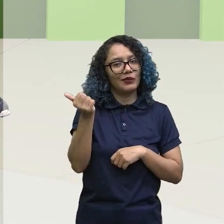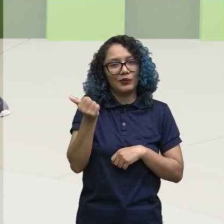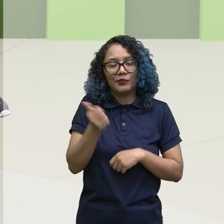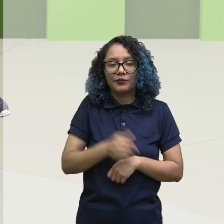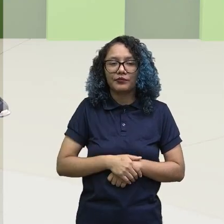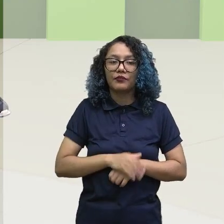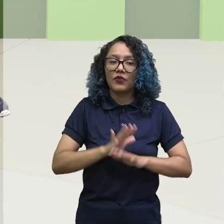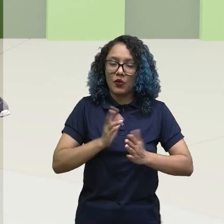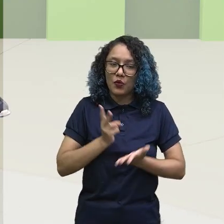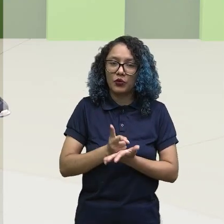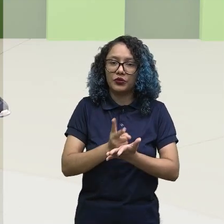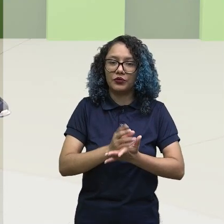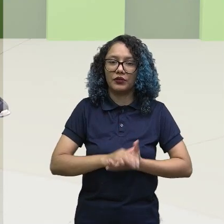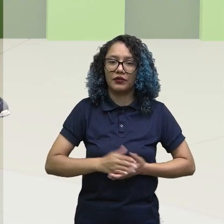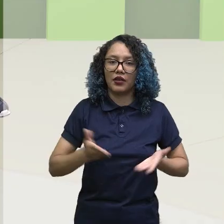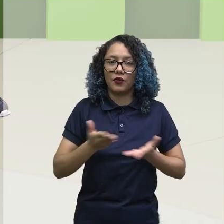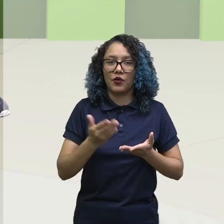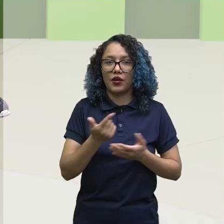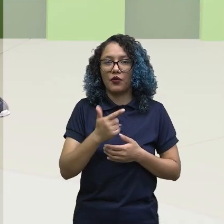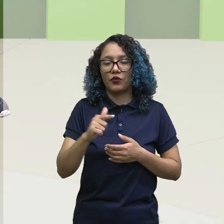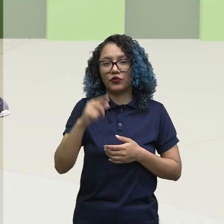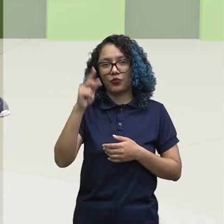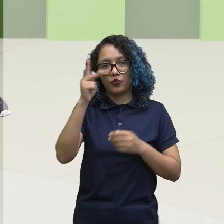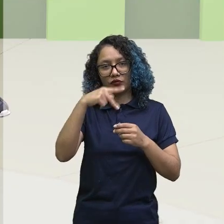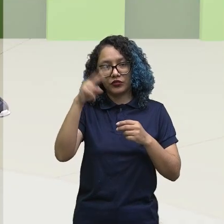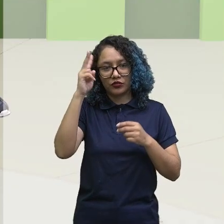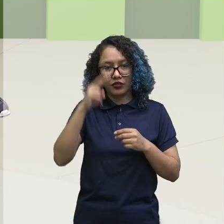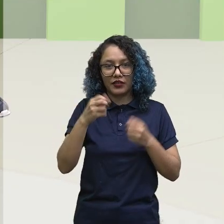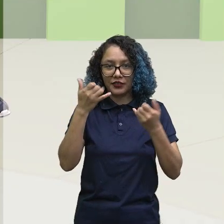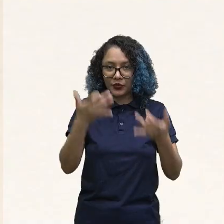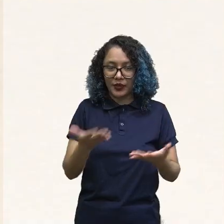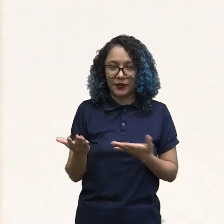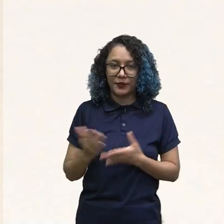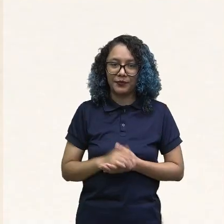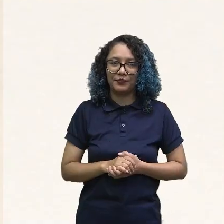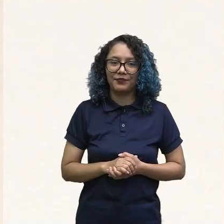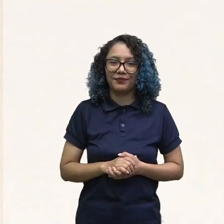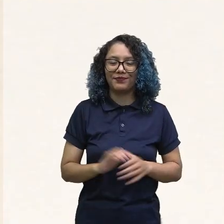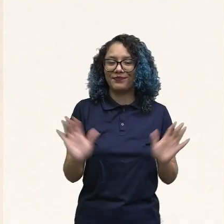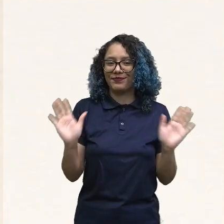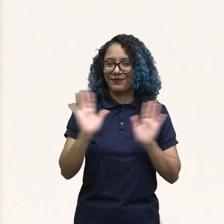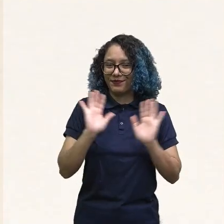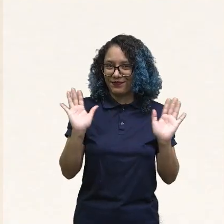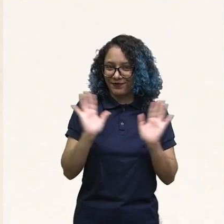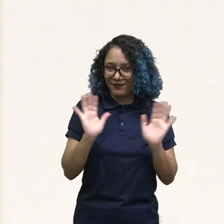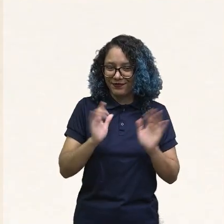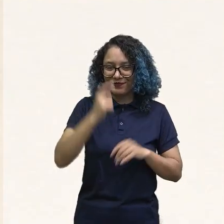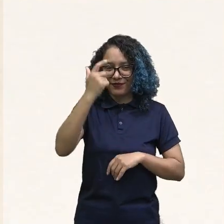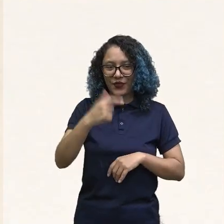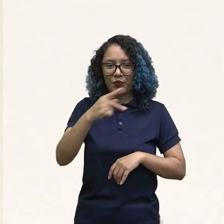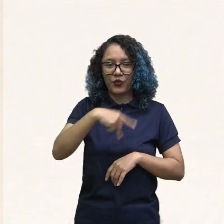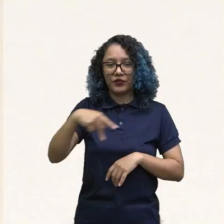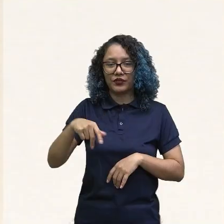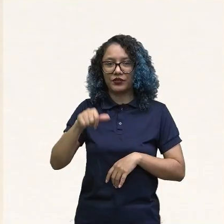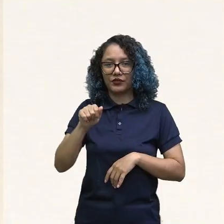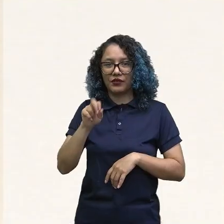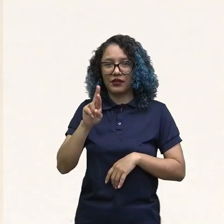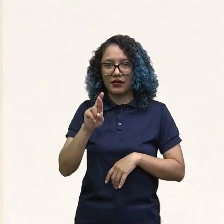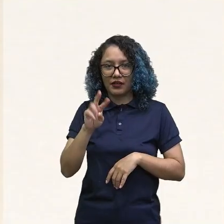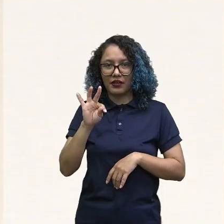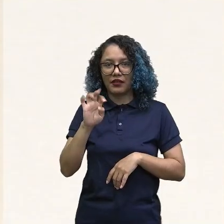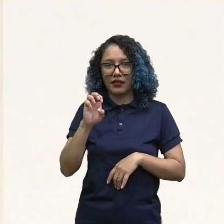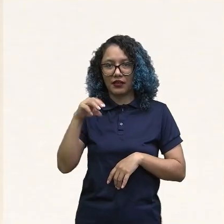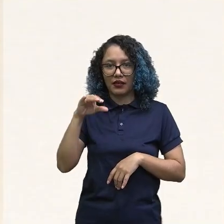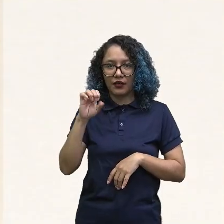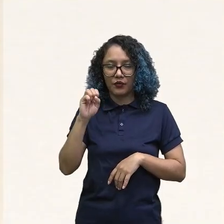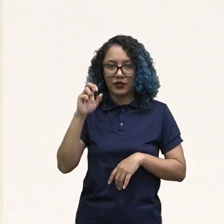essa conversa com o professor de História. Dê uma olhada. Olá, turmas! Eu sou o professor Temison Montanho, do Componente